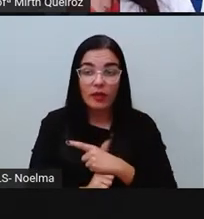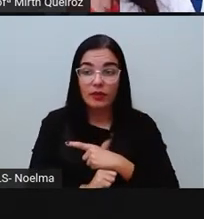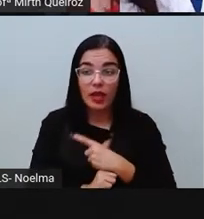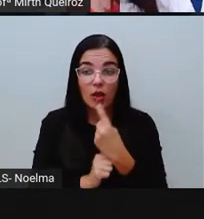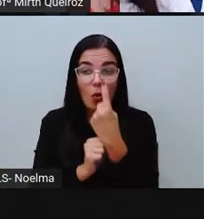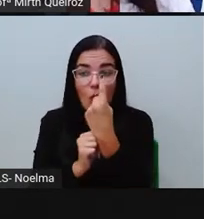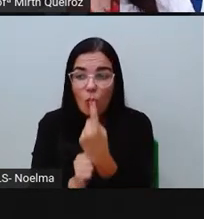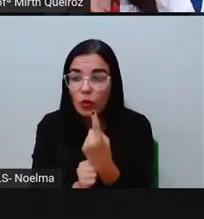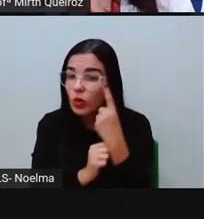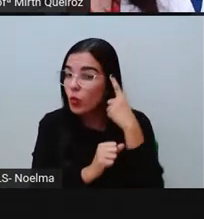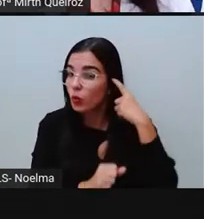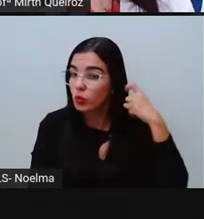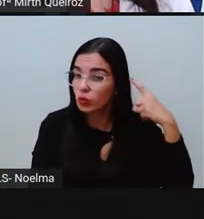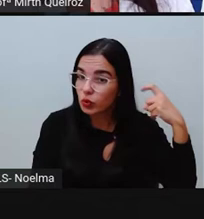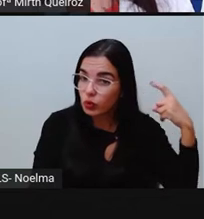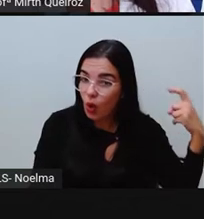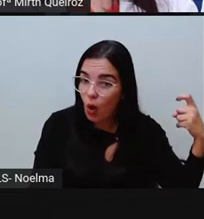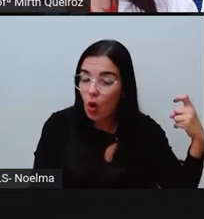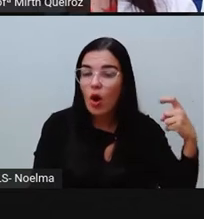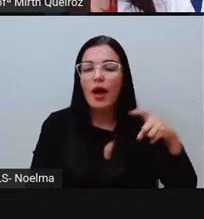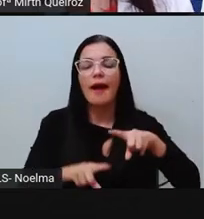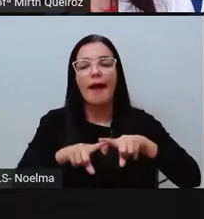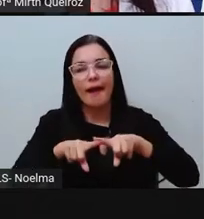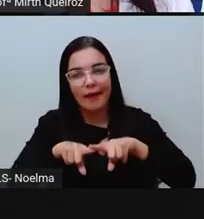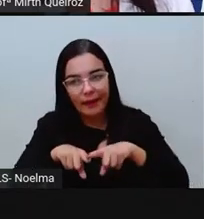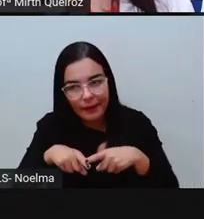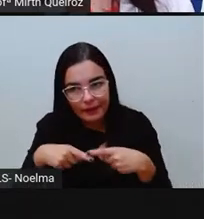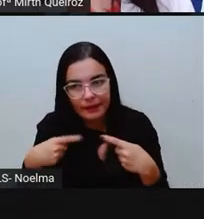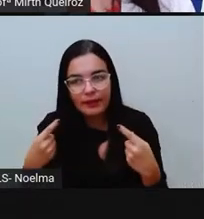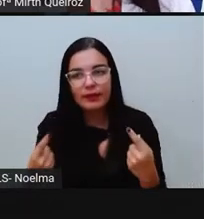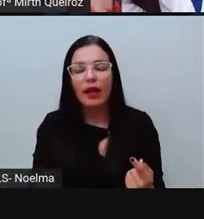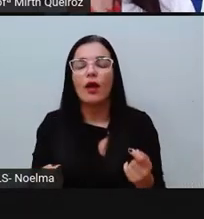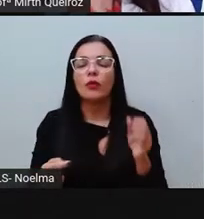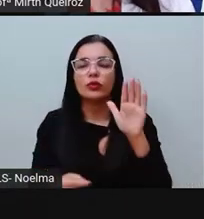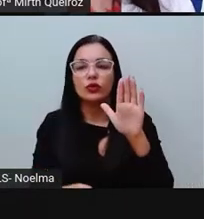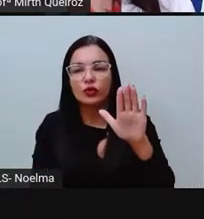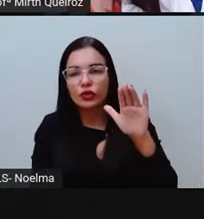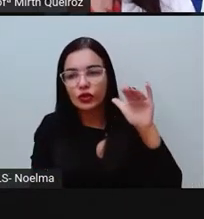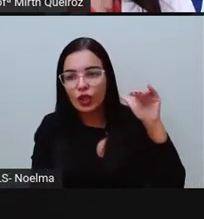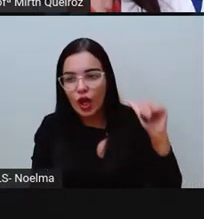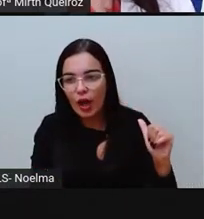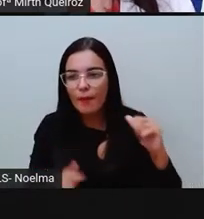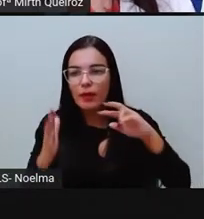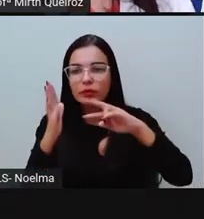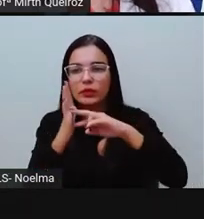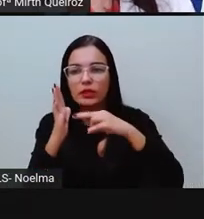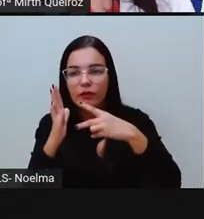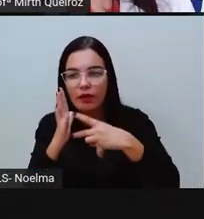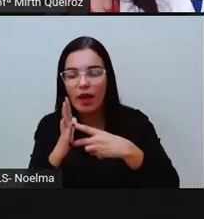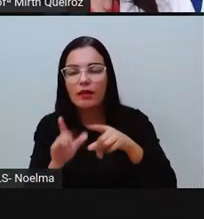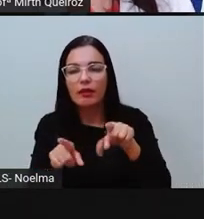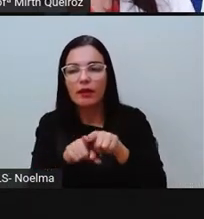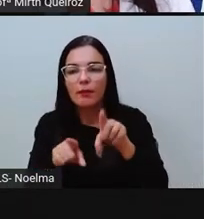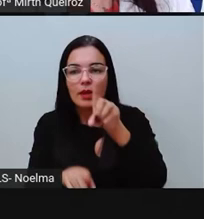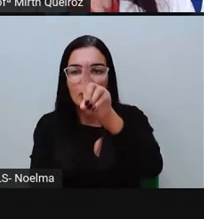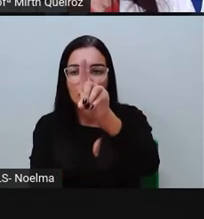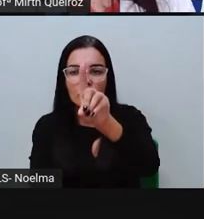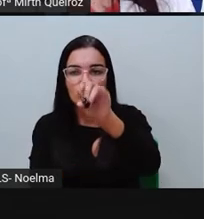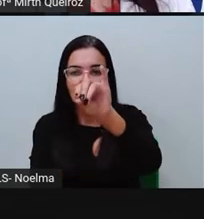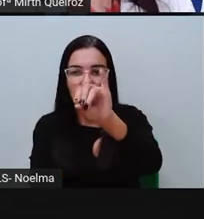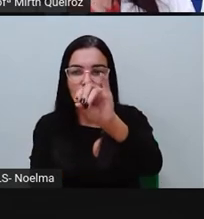um único som, né? Quando elas são reproduzidas aí foneticamente, elas vão ser chamadas